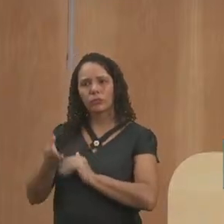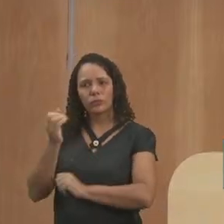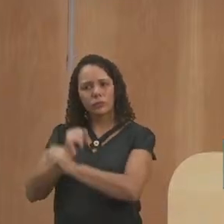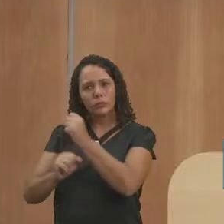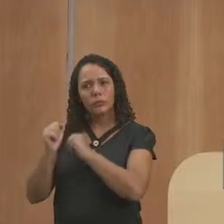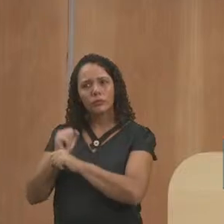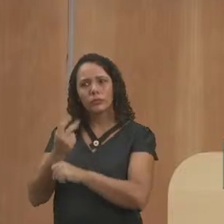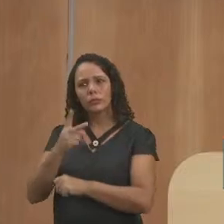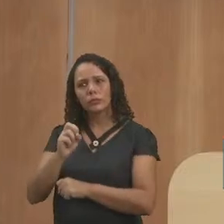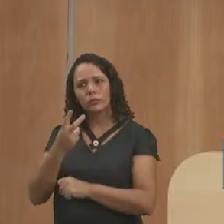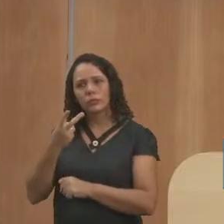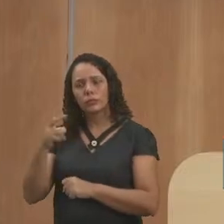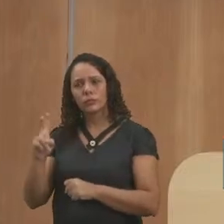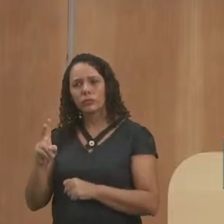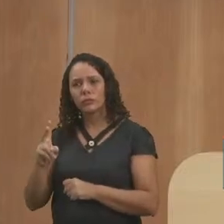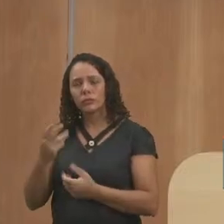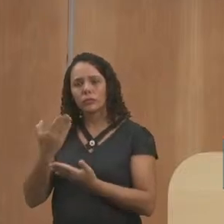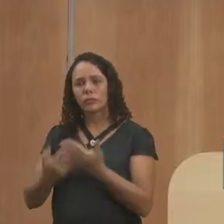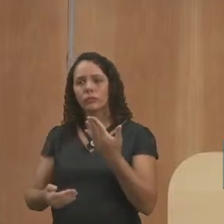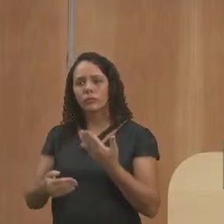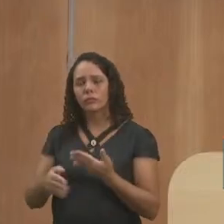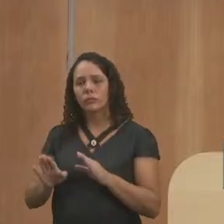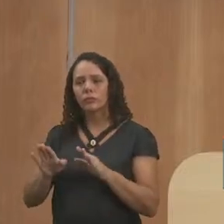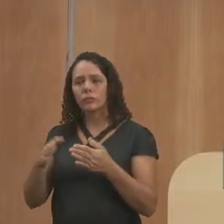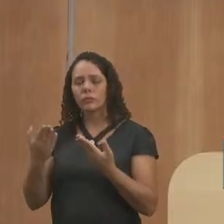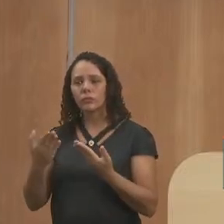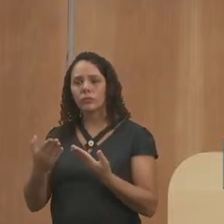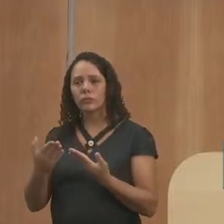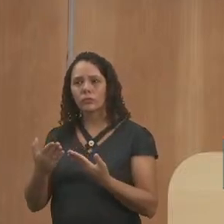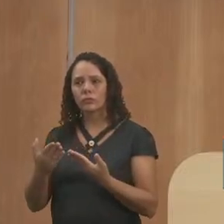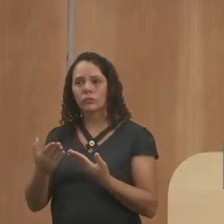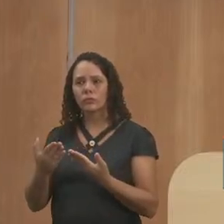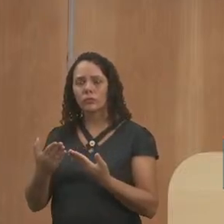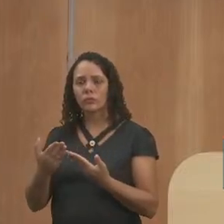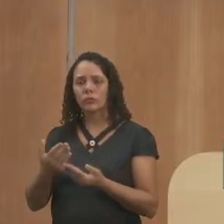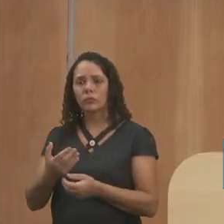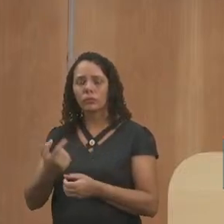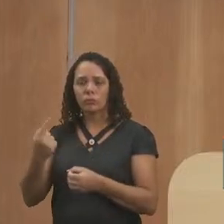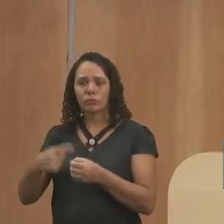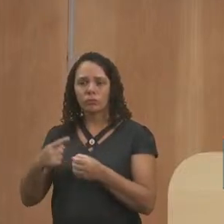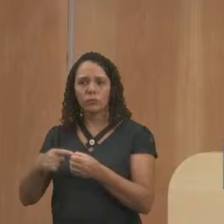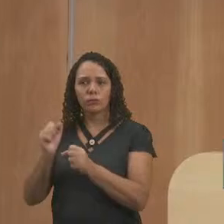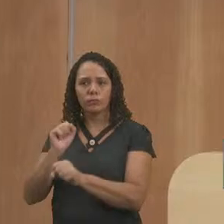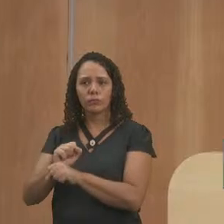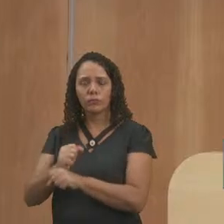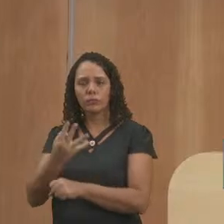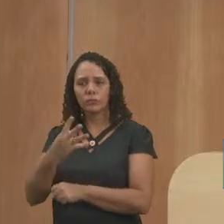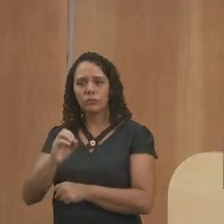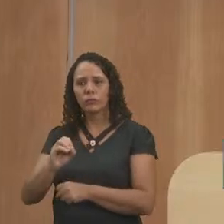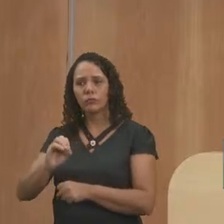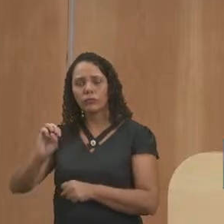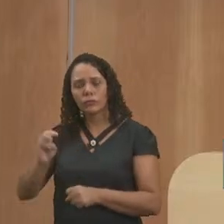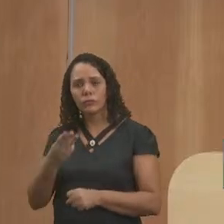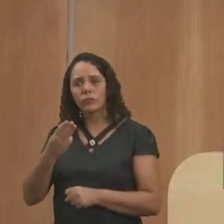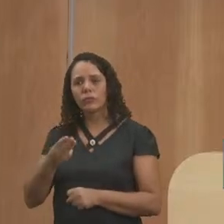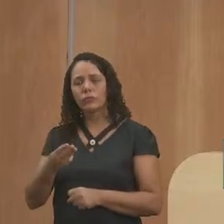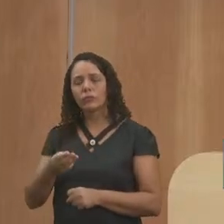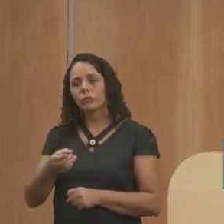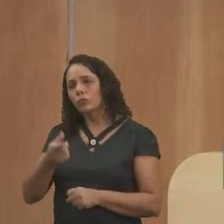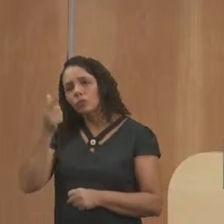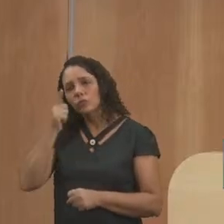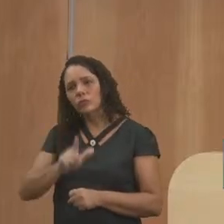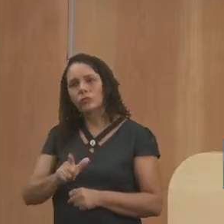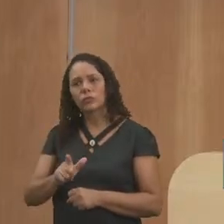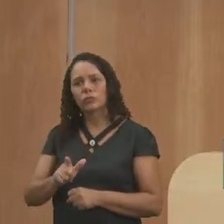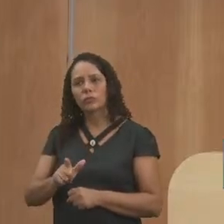Perdemos quando teve a desoneração do ICMS do combustível, em torno de 40 milhões. Não recuperamos, embora o município não tenha